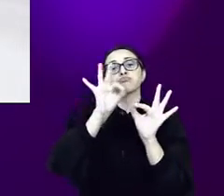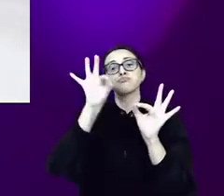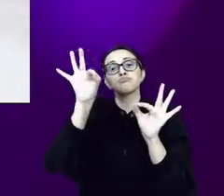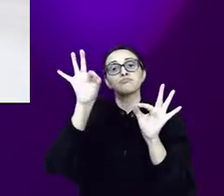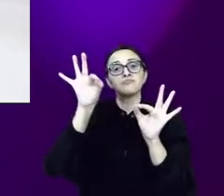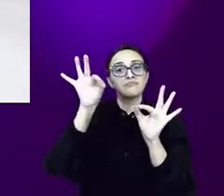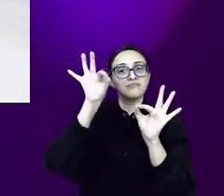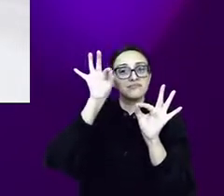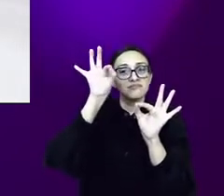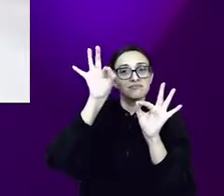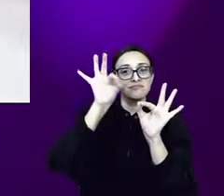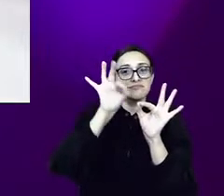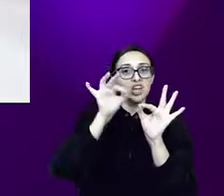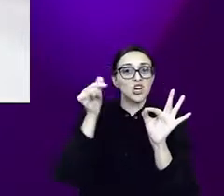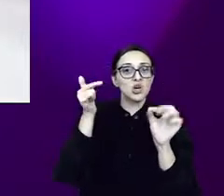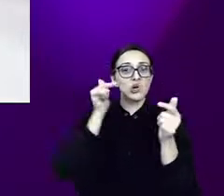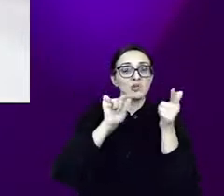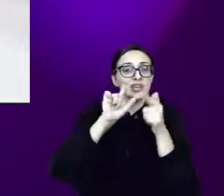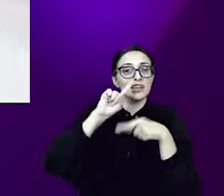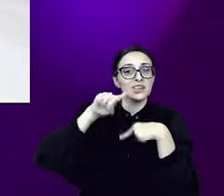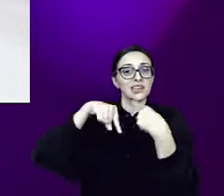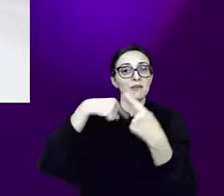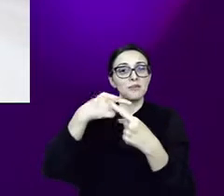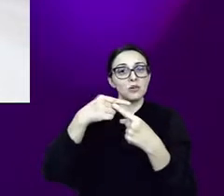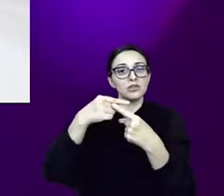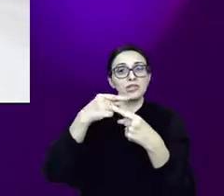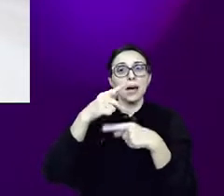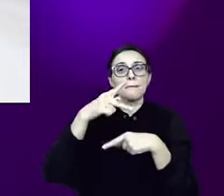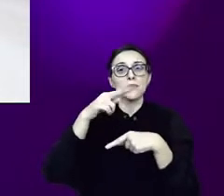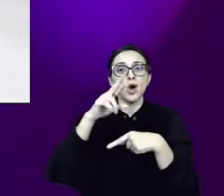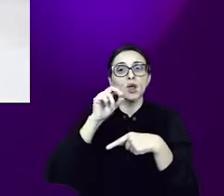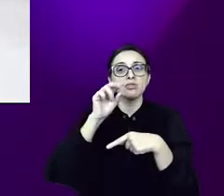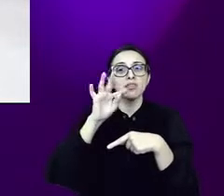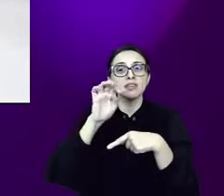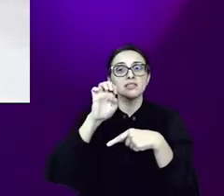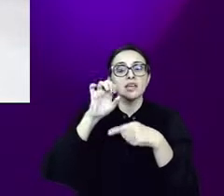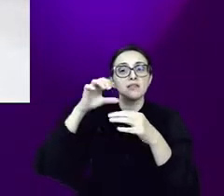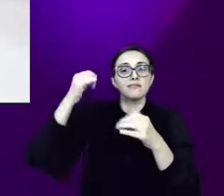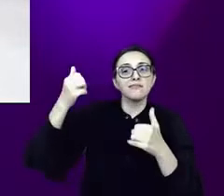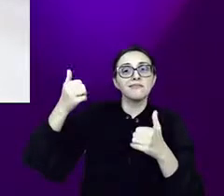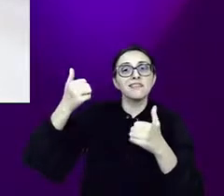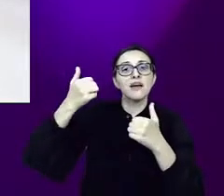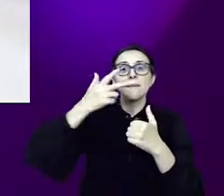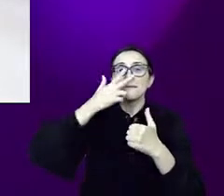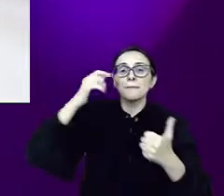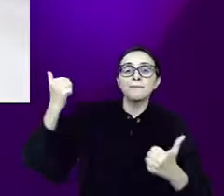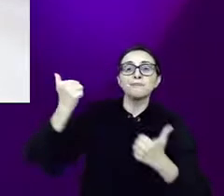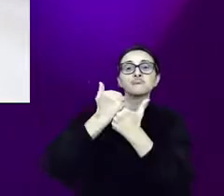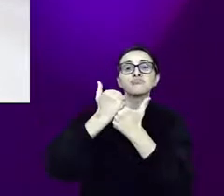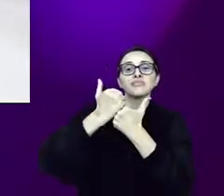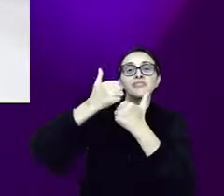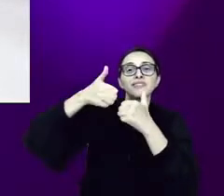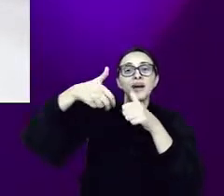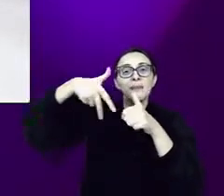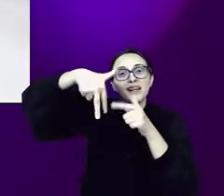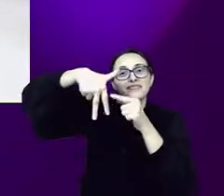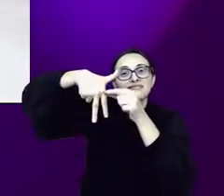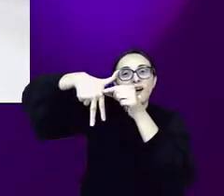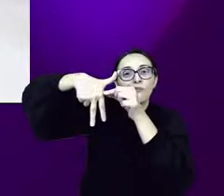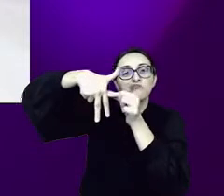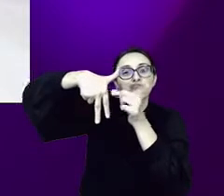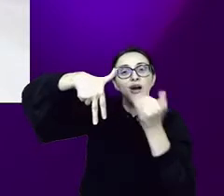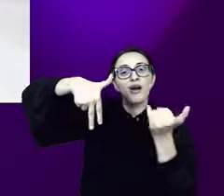fêmur, para que você consiga depois colocar a sua prótese exatamente no mesmo parâmetro de posicionamento que você fez o seu